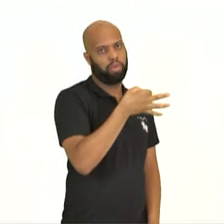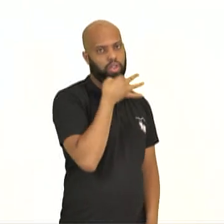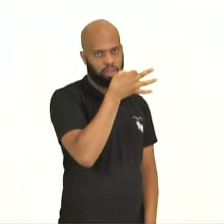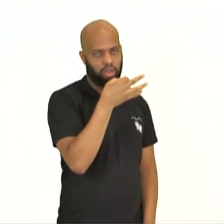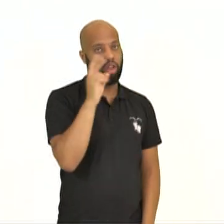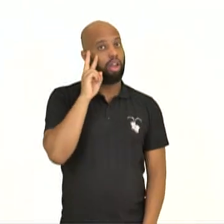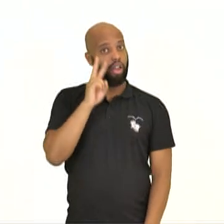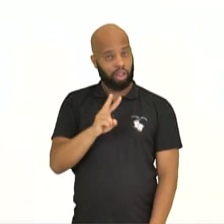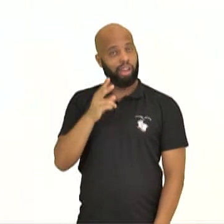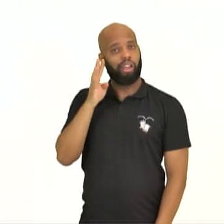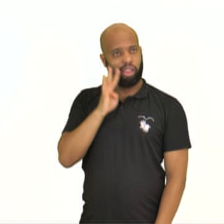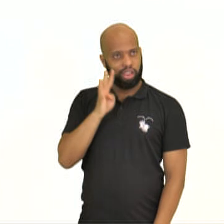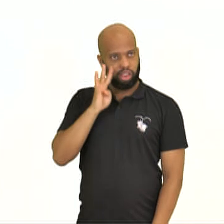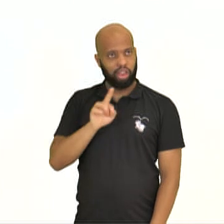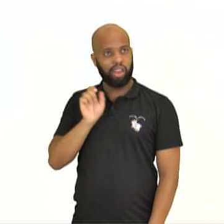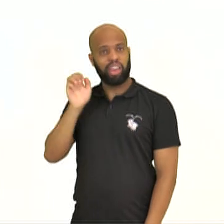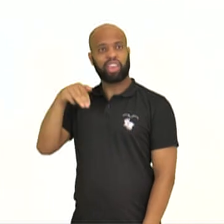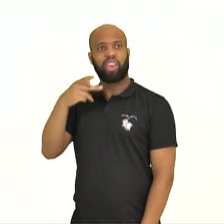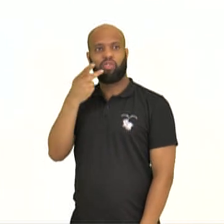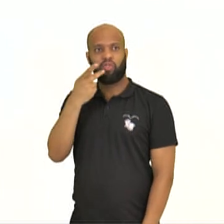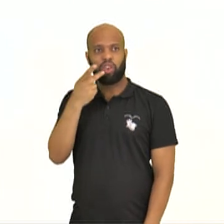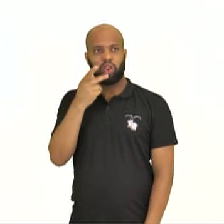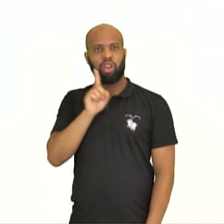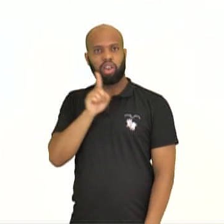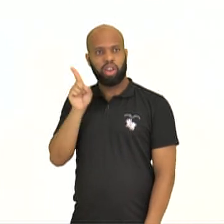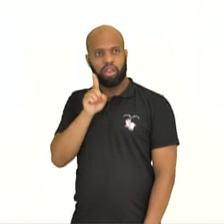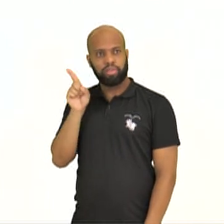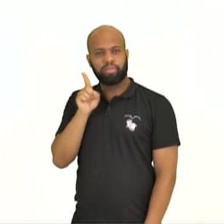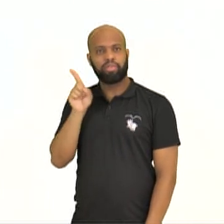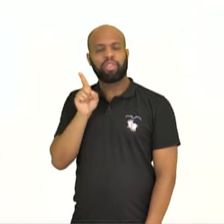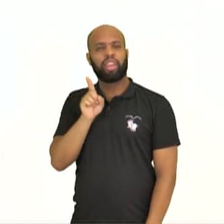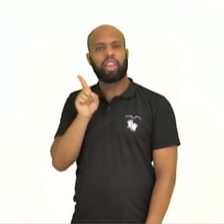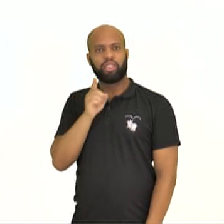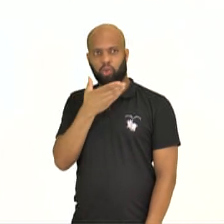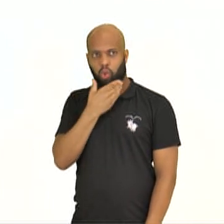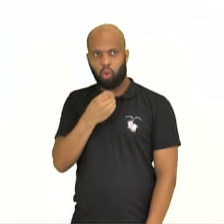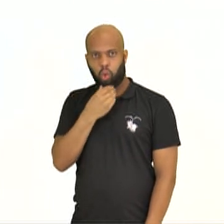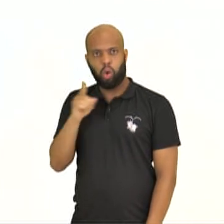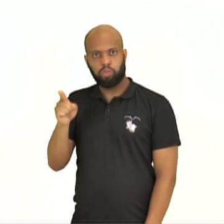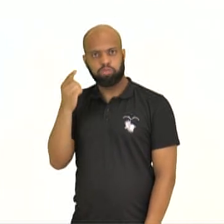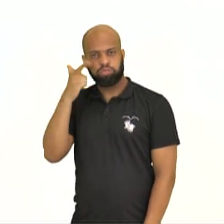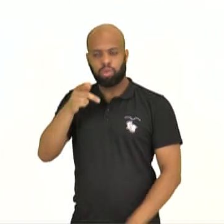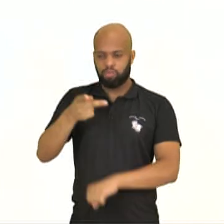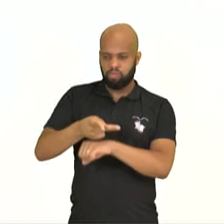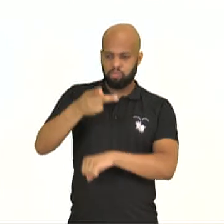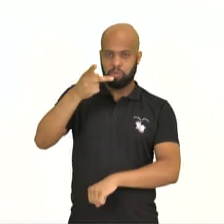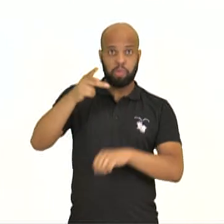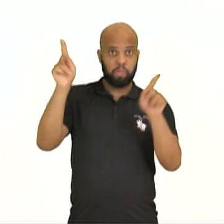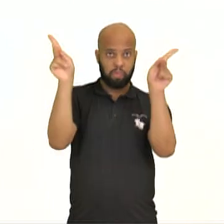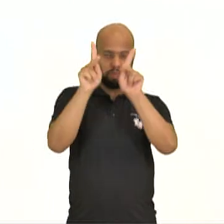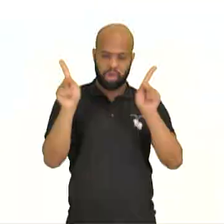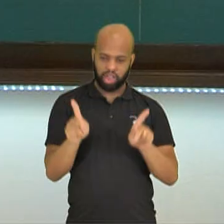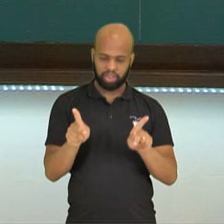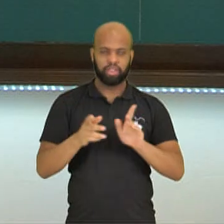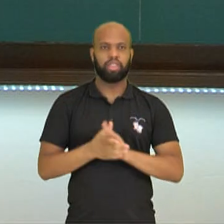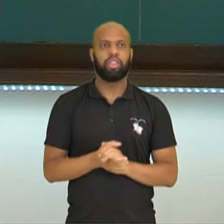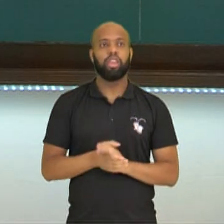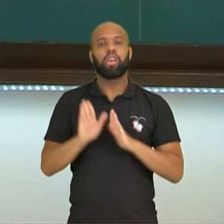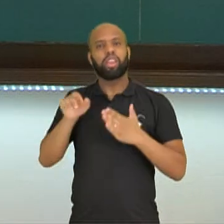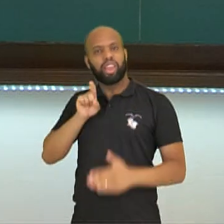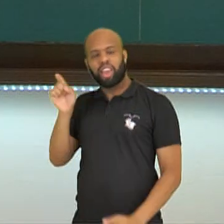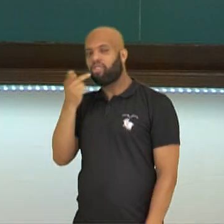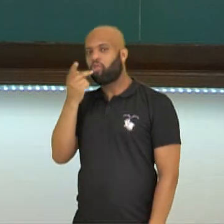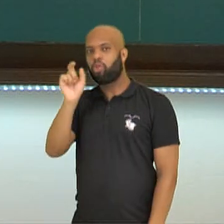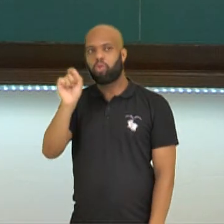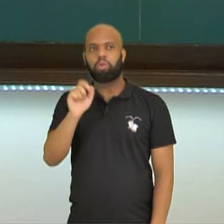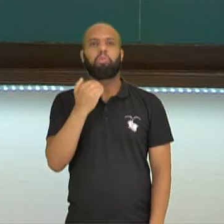que legal. Esse que está falando é o arcebispo Desmond Tutu, ele ganhou o Prêmio Nobel da Paz. Então, ele está dizendo ali